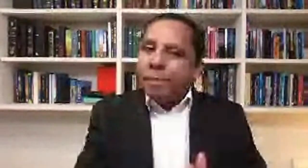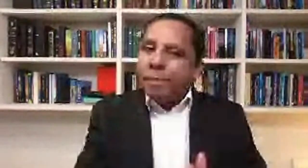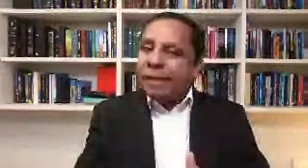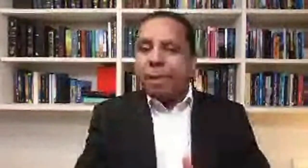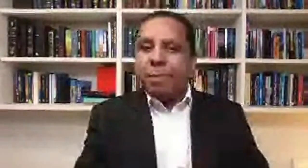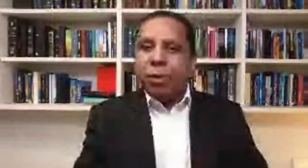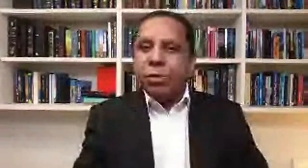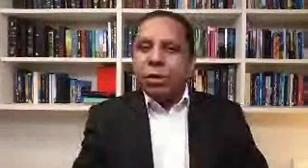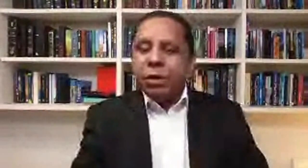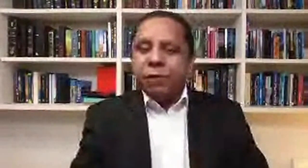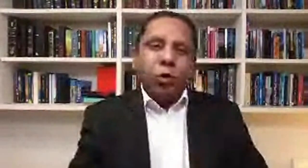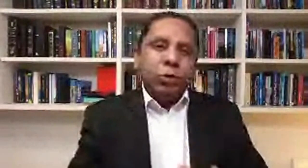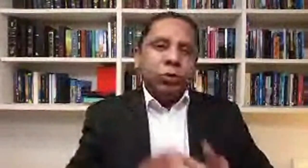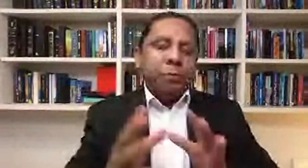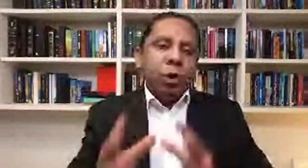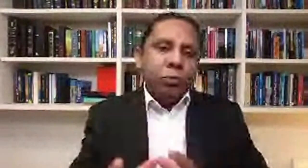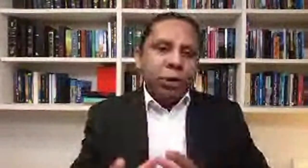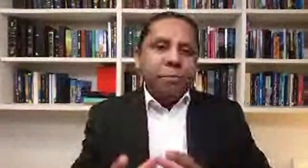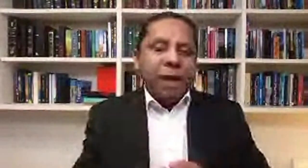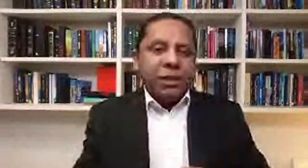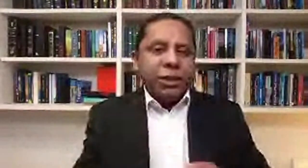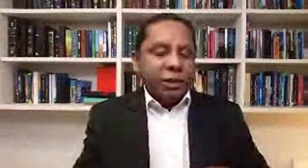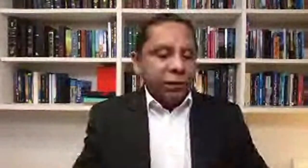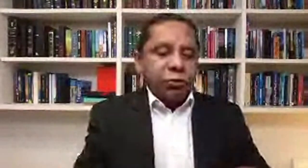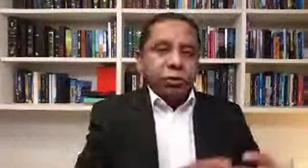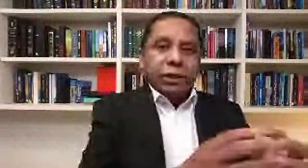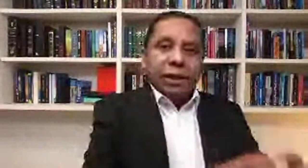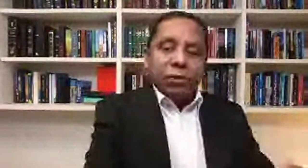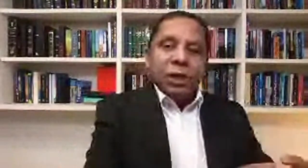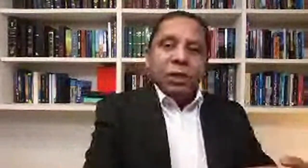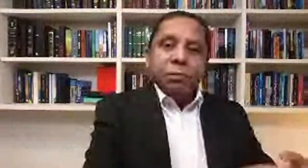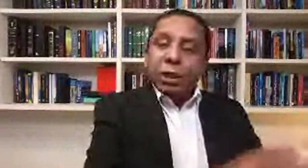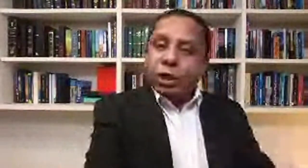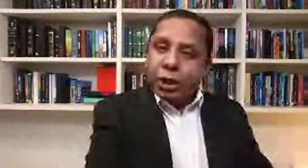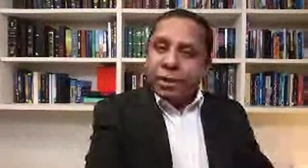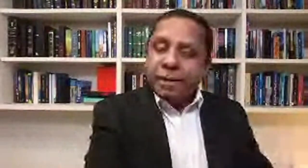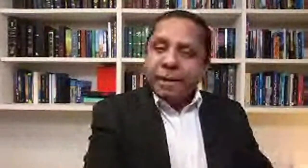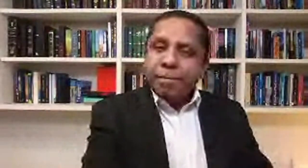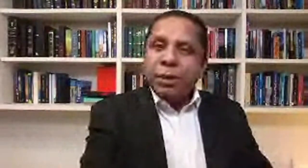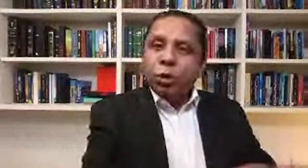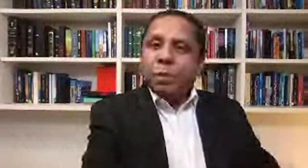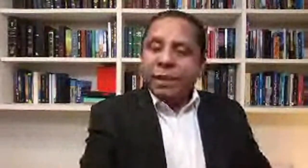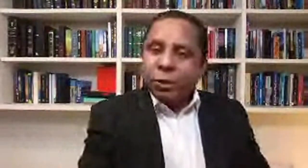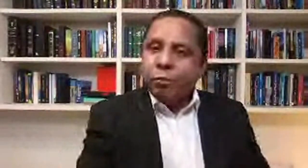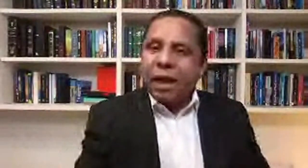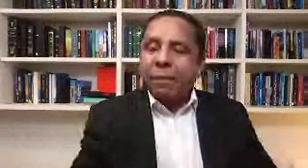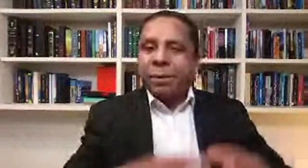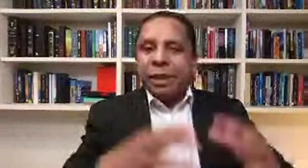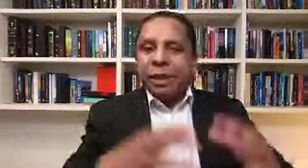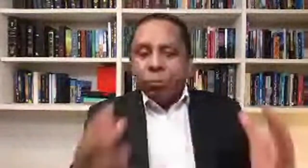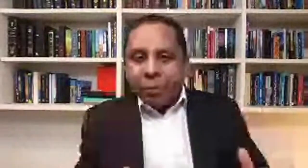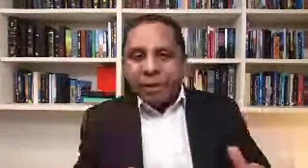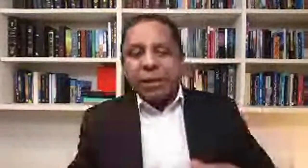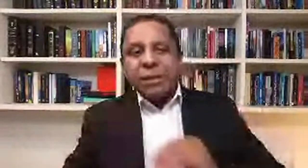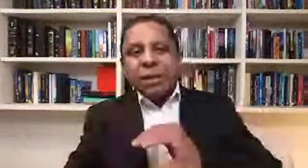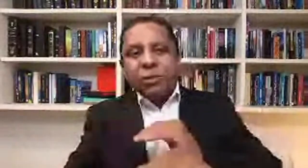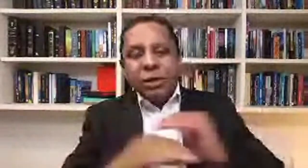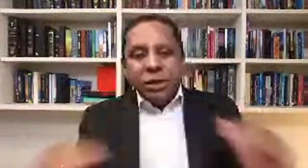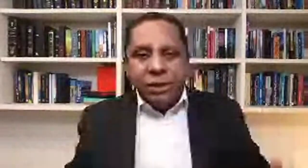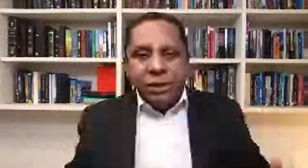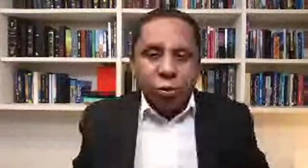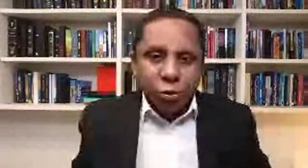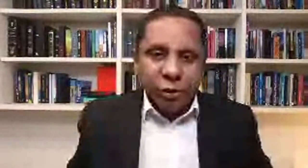a supremacia papal. Foi quando Napoleão Bonaparte, através do seu general Berthier, mandou prender o Papa e acabou a